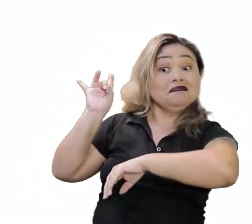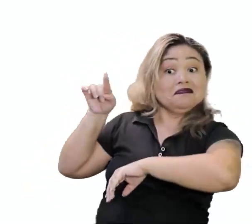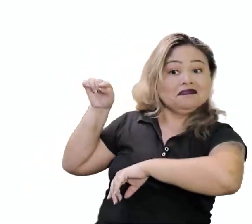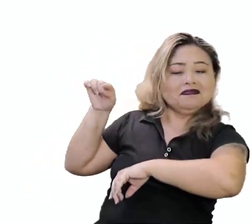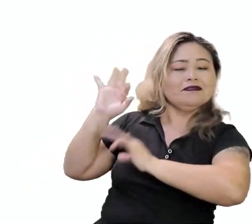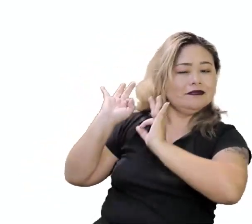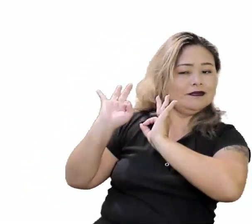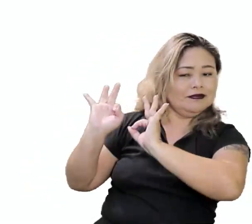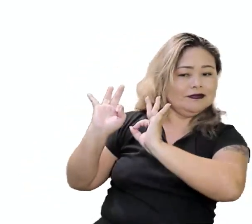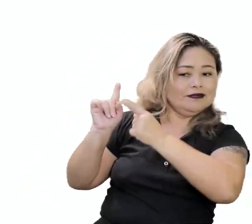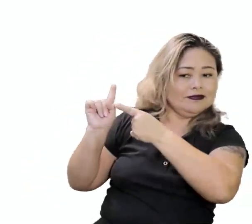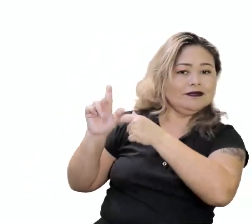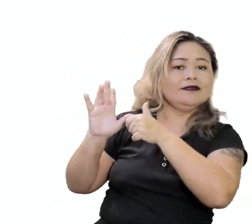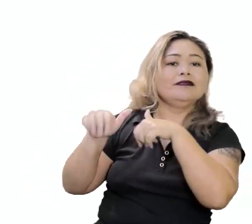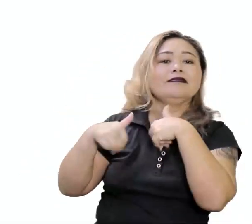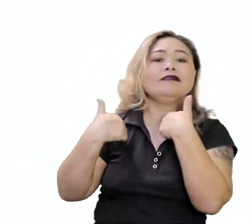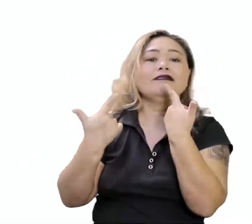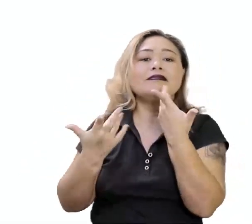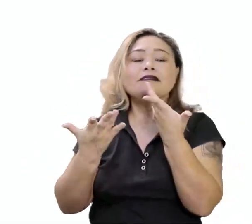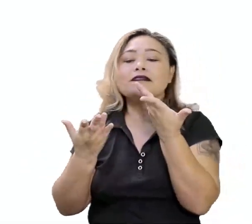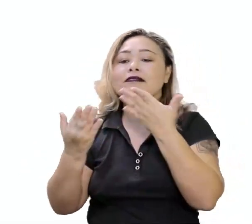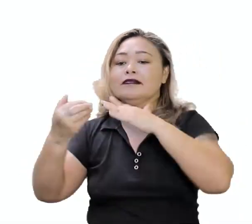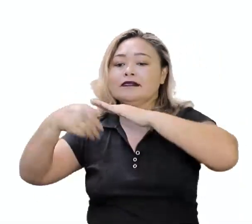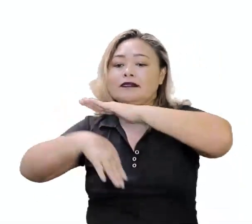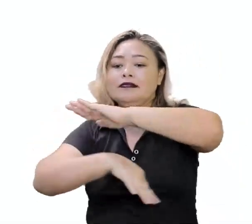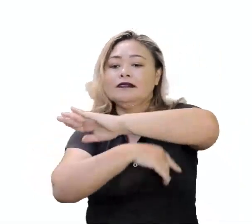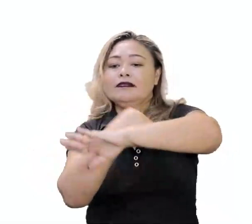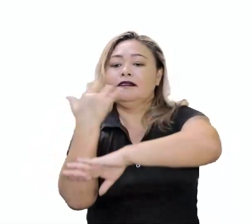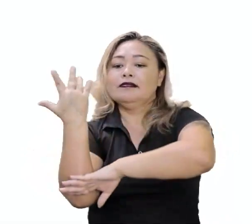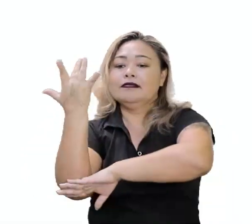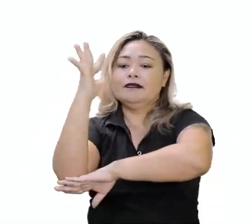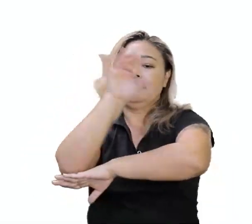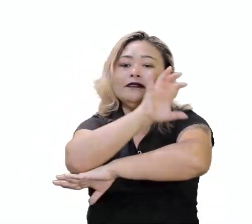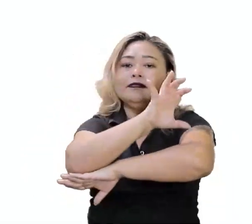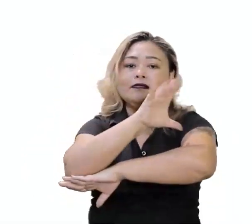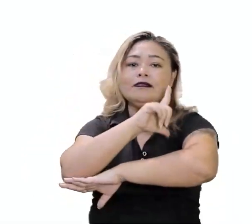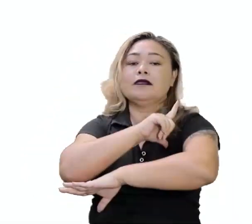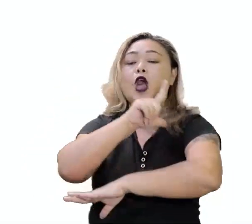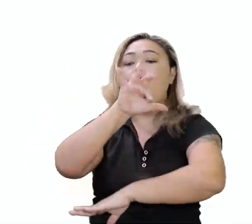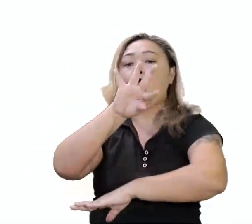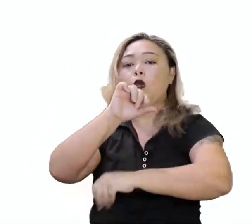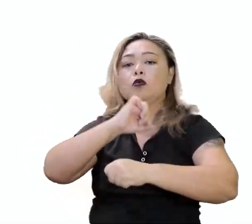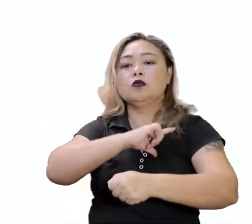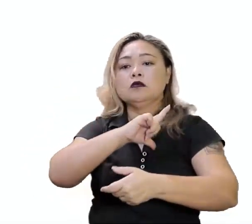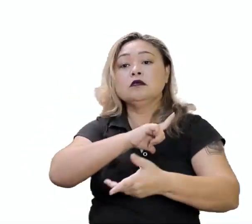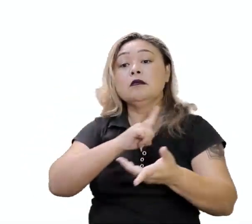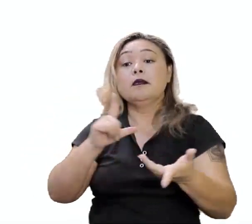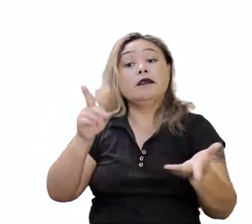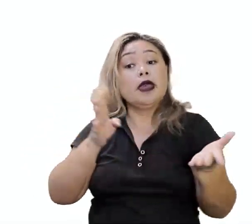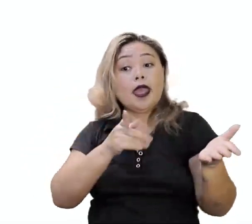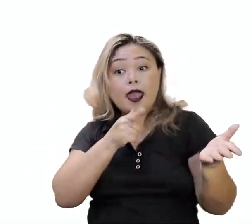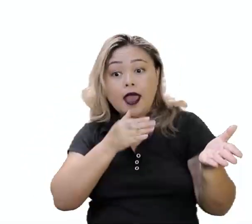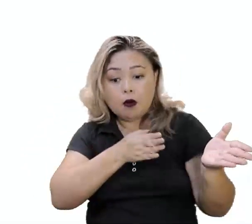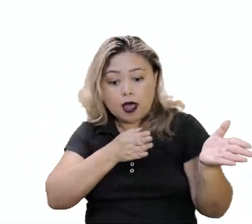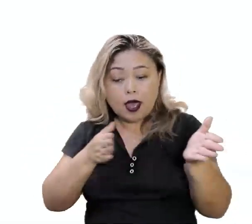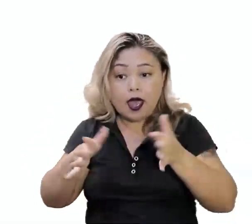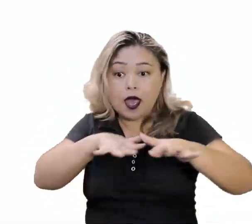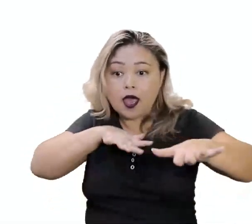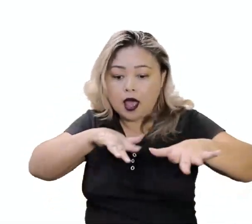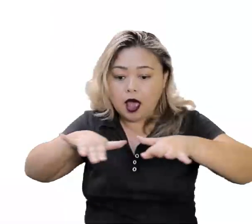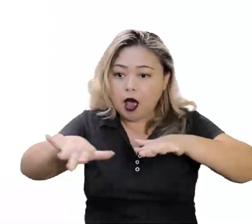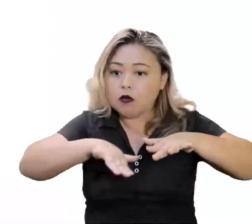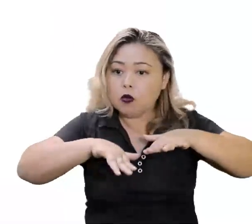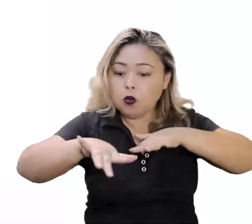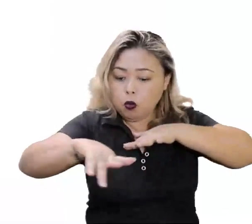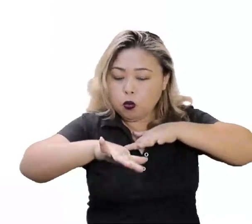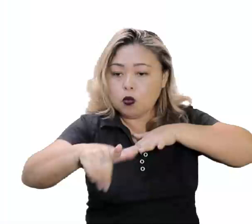ambiente. Perfeito? Então, olha lá, os ecossistemas lóticos são definidos pela presença de água em movimento. As